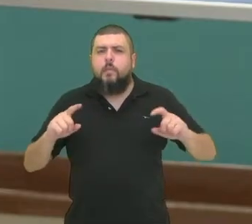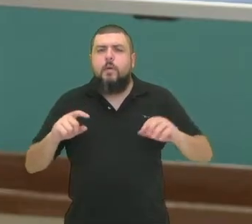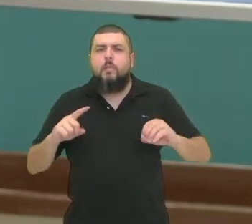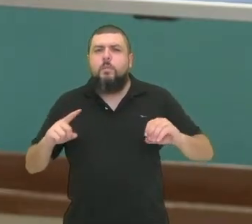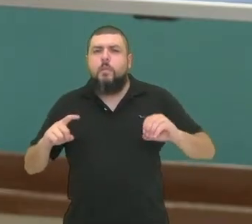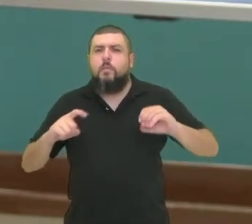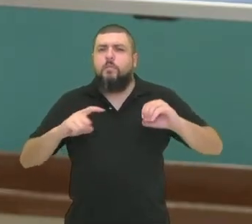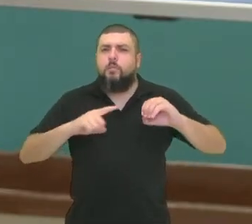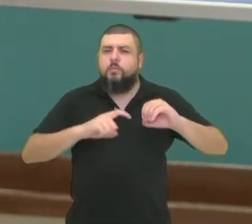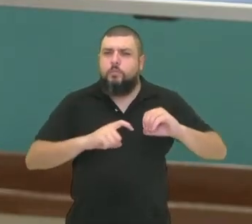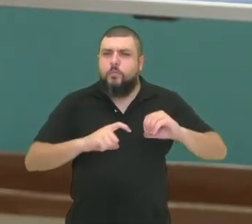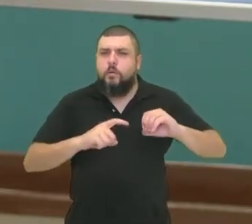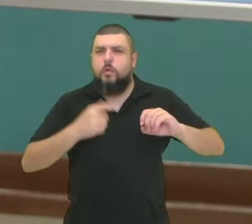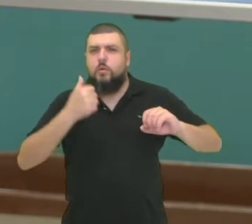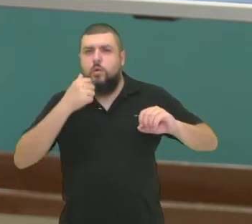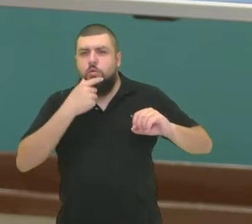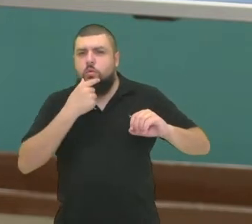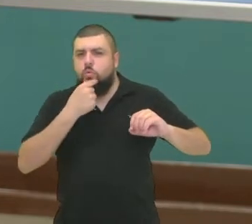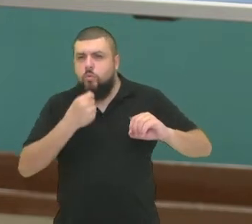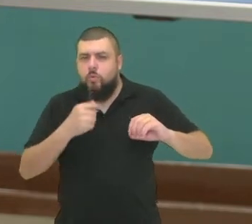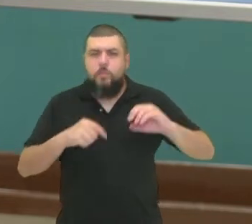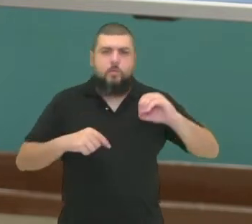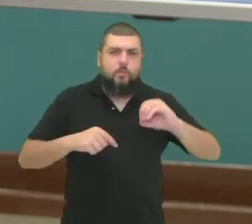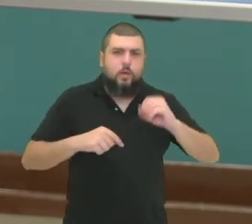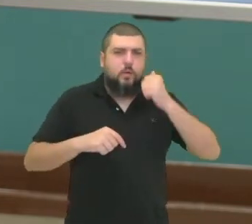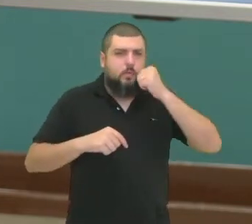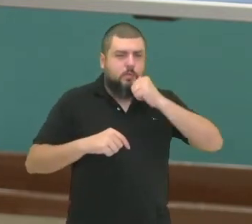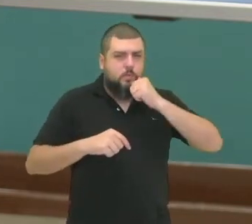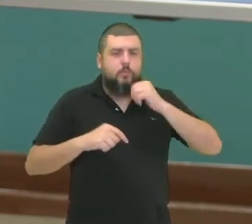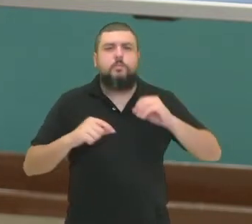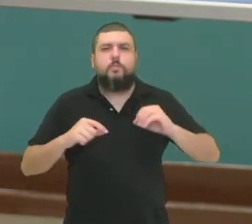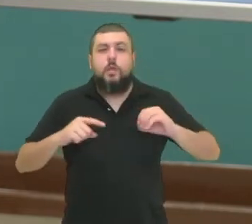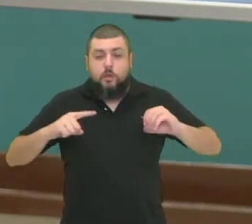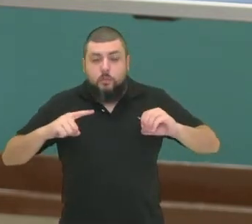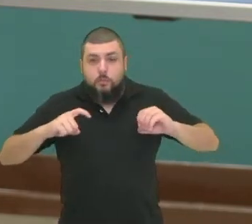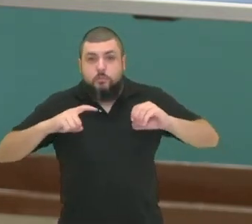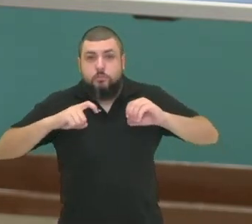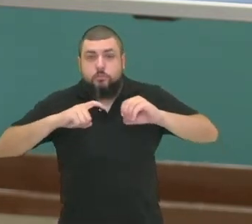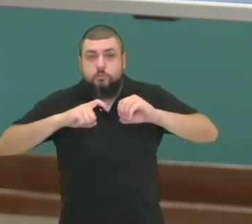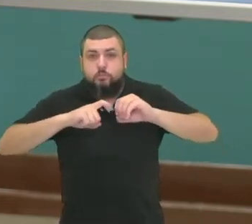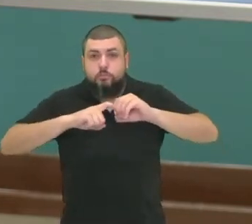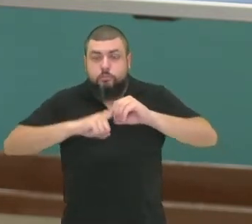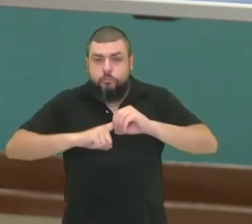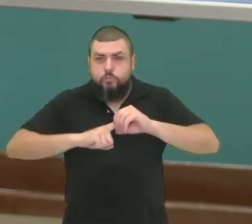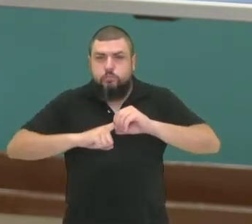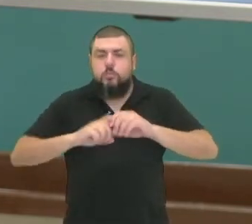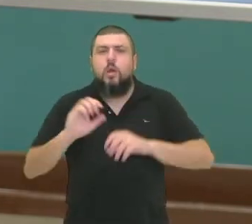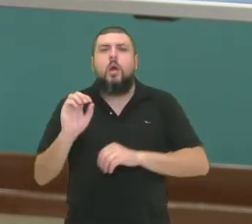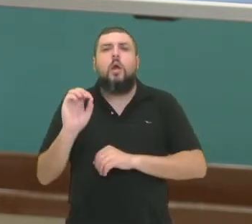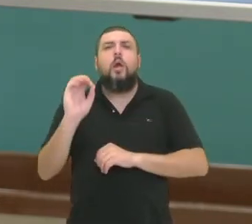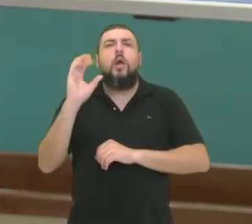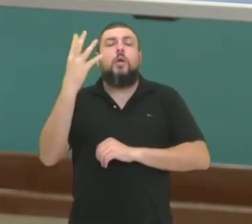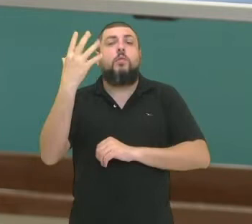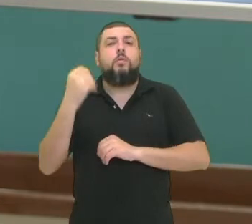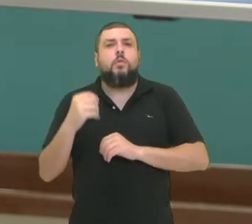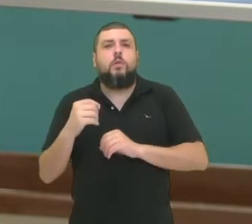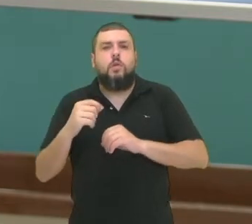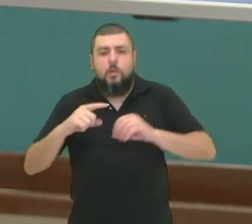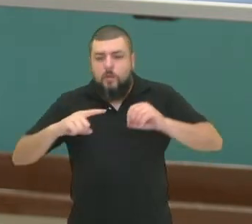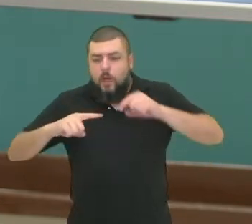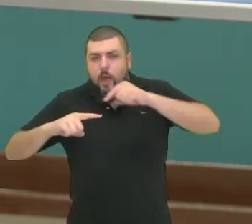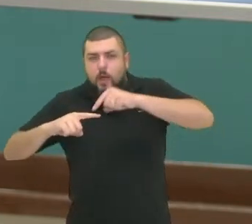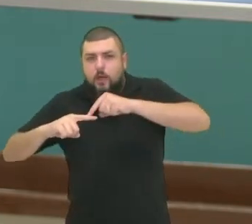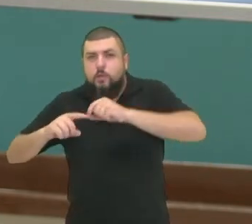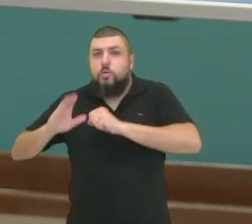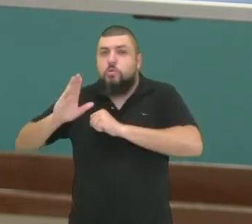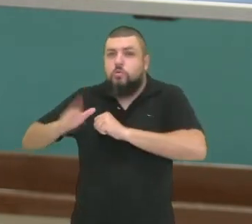óvulo e espermatozoide. Então, quando fecundado, ocorre então ali essa junção das características, né?